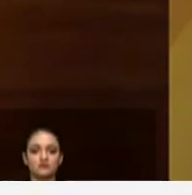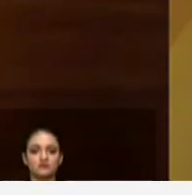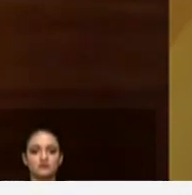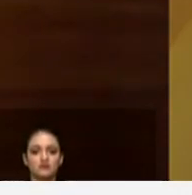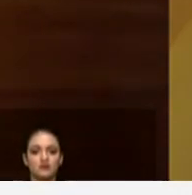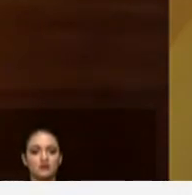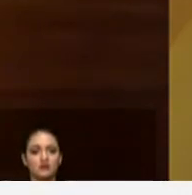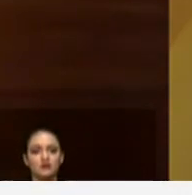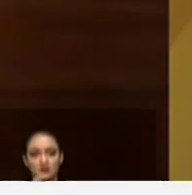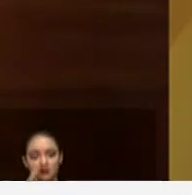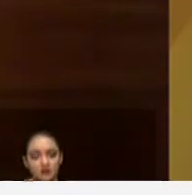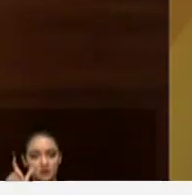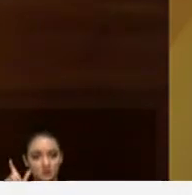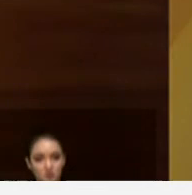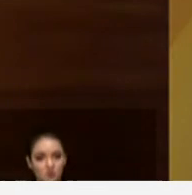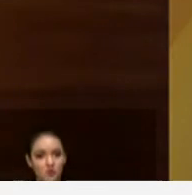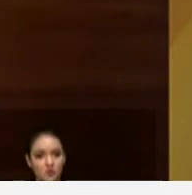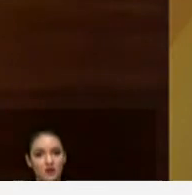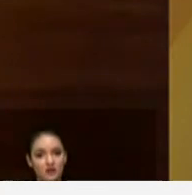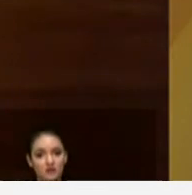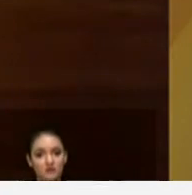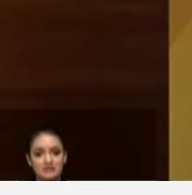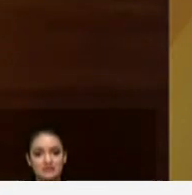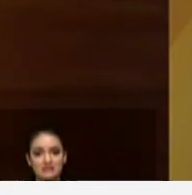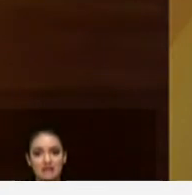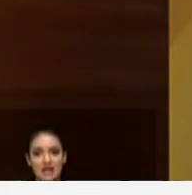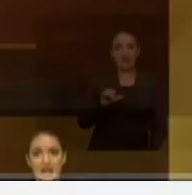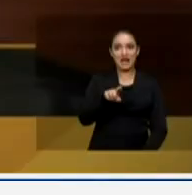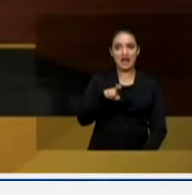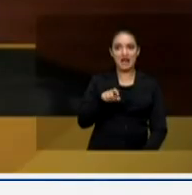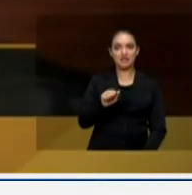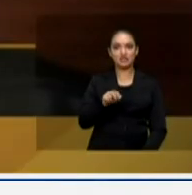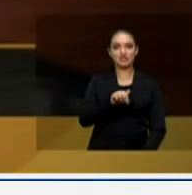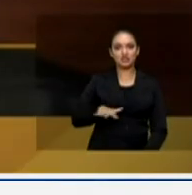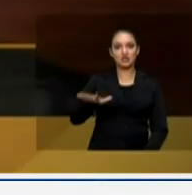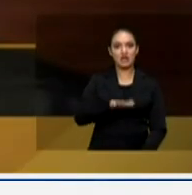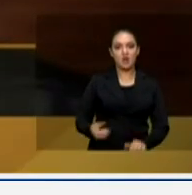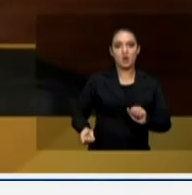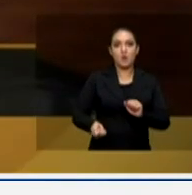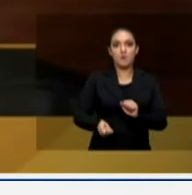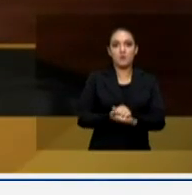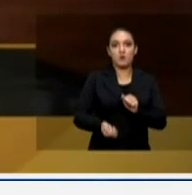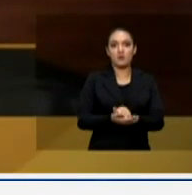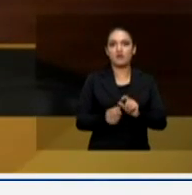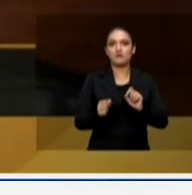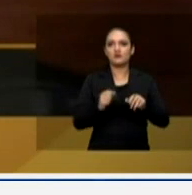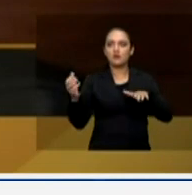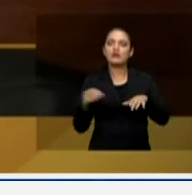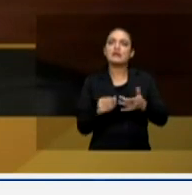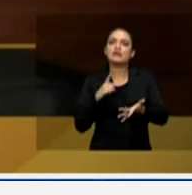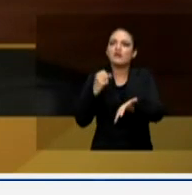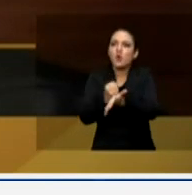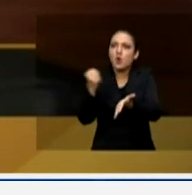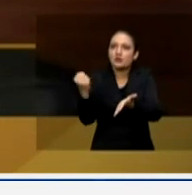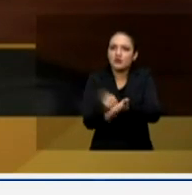voto dele, explicando o porquê da decisão monocrática que ele tomou. E nós vamos falar sobre a questão legal dessa decisão, de toda essa